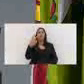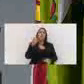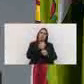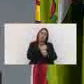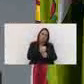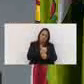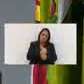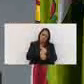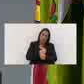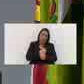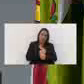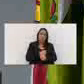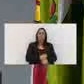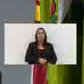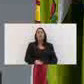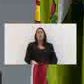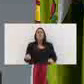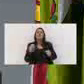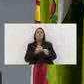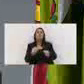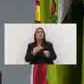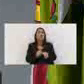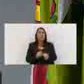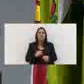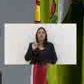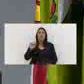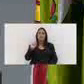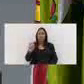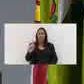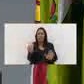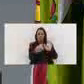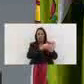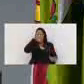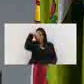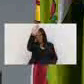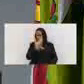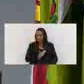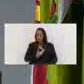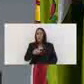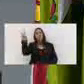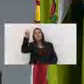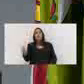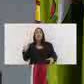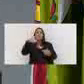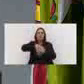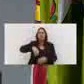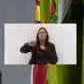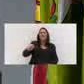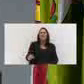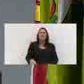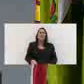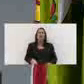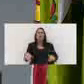Penal, quando comete o ato de desonrar os vereadores que votaram favoráveis, espalhando informações